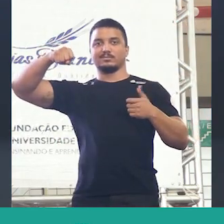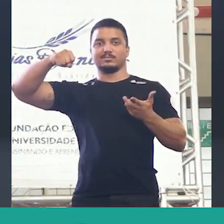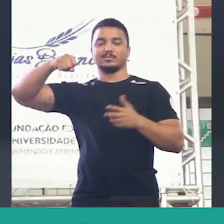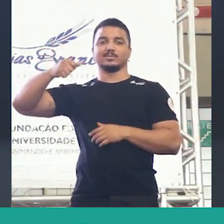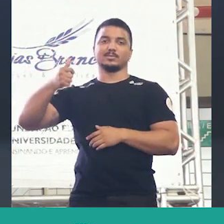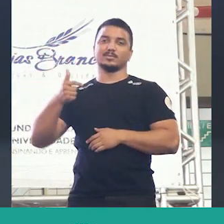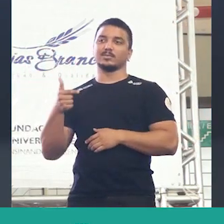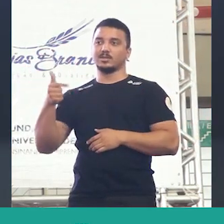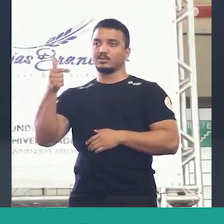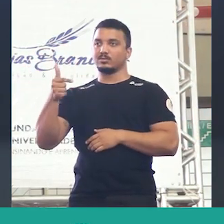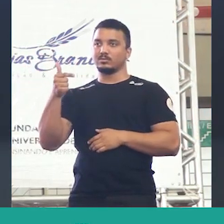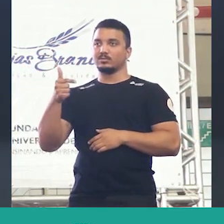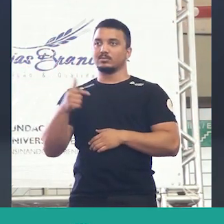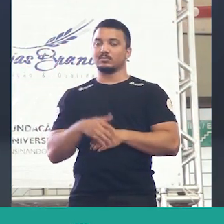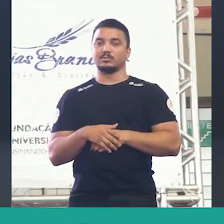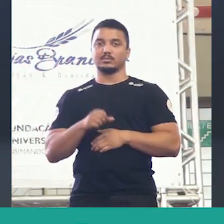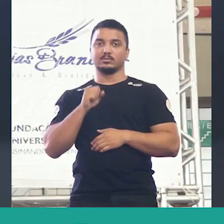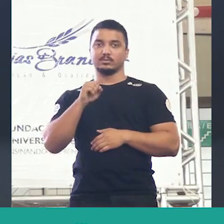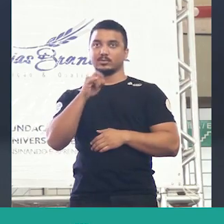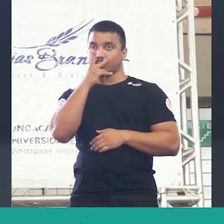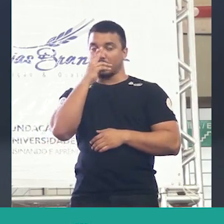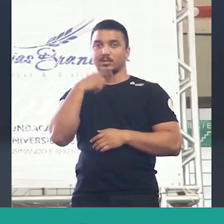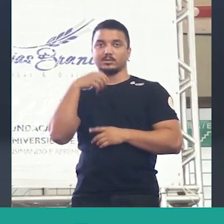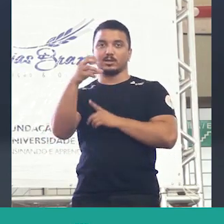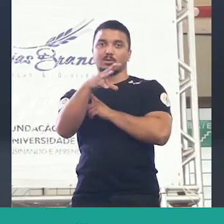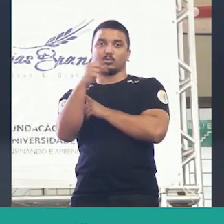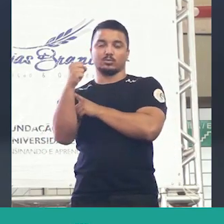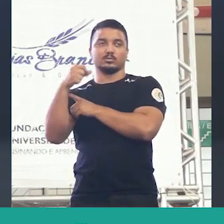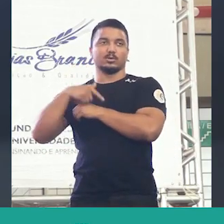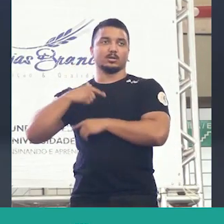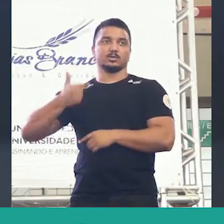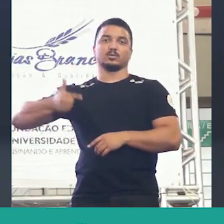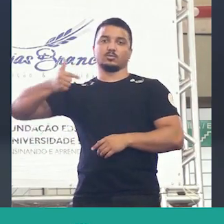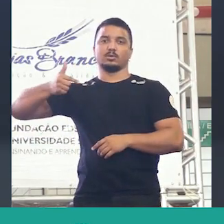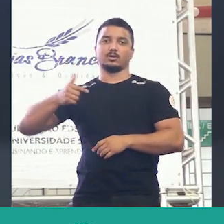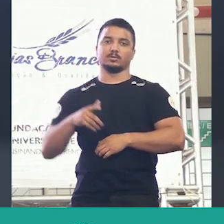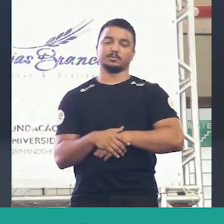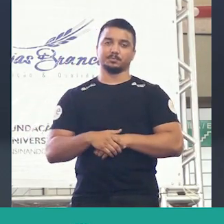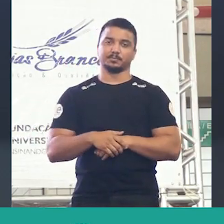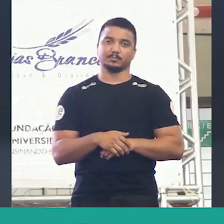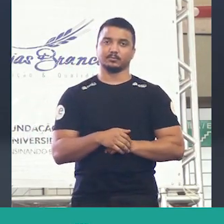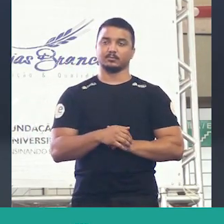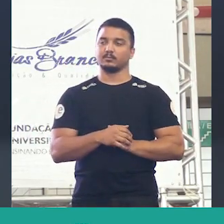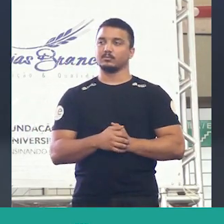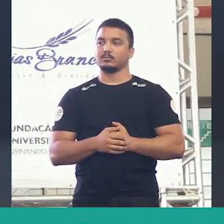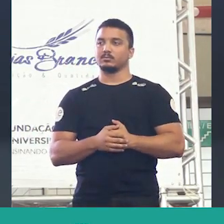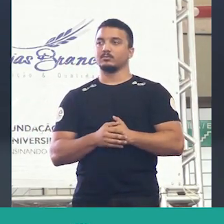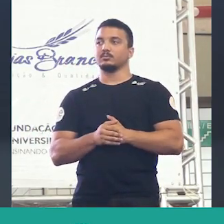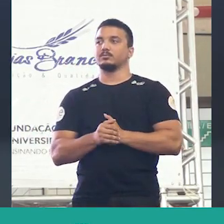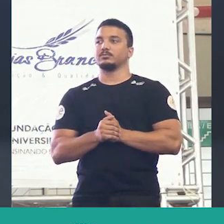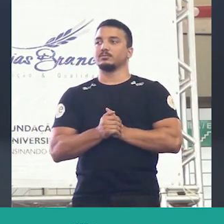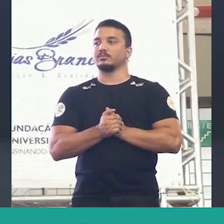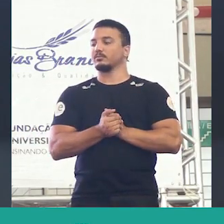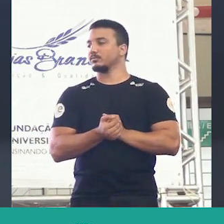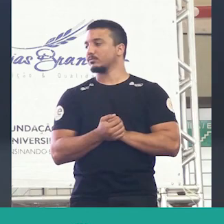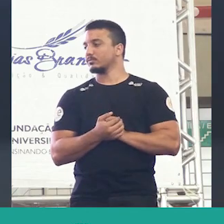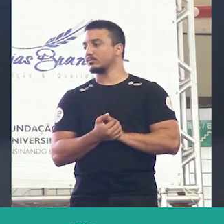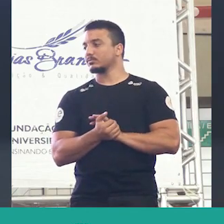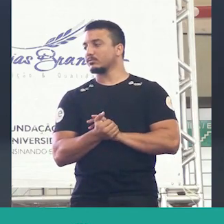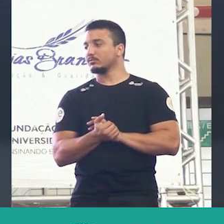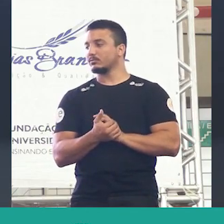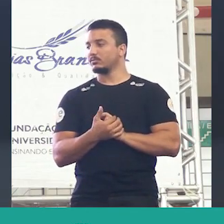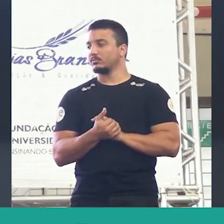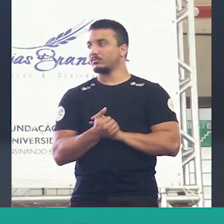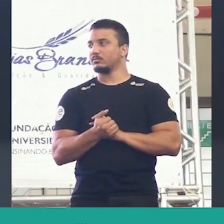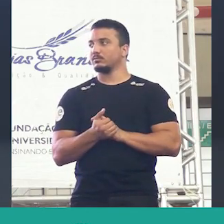desligada. Eu só vejo uma lâmpada desligada se vier a luz para ela para eu ver. É secundária. Beleza? Show. Vamos